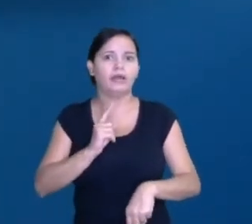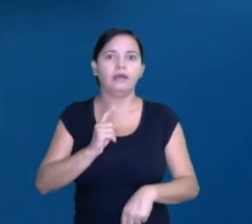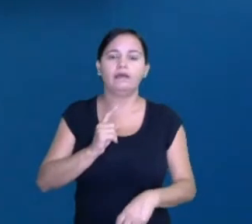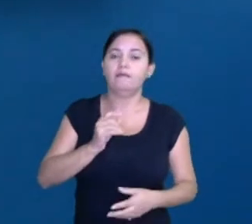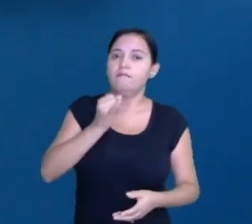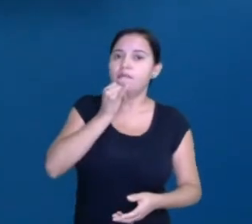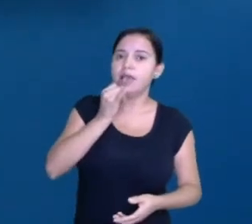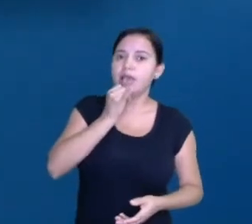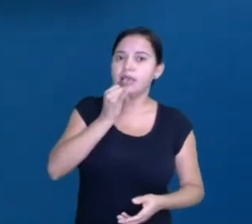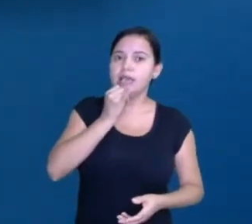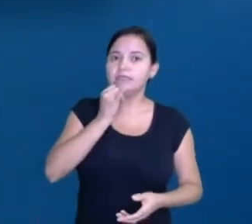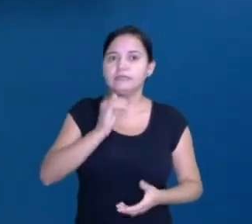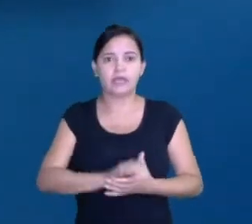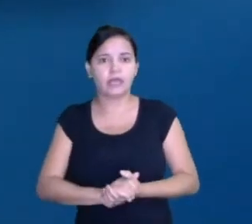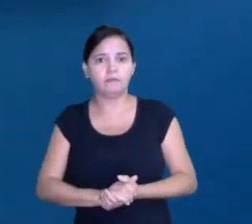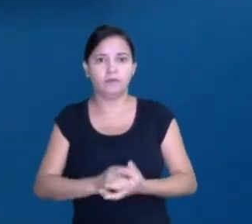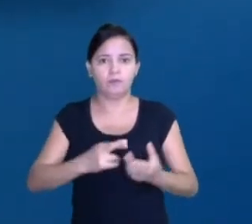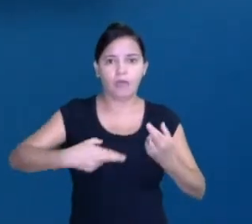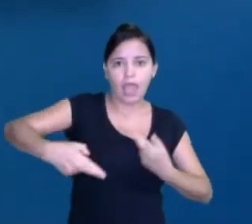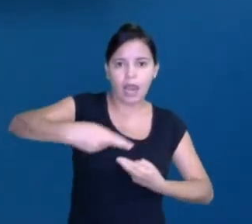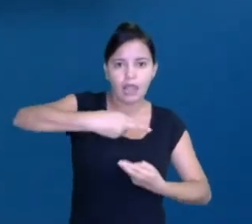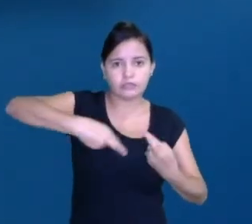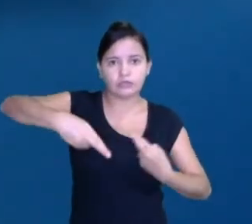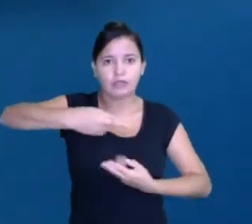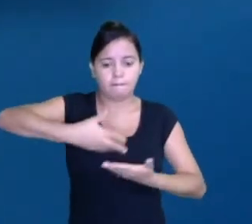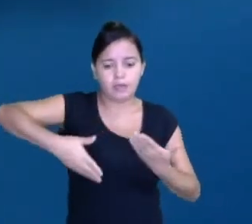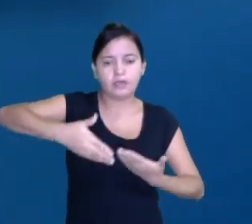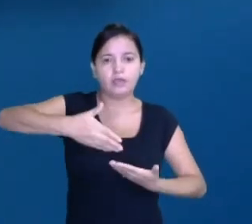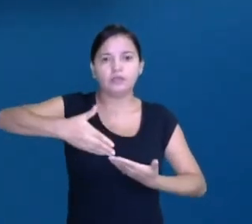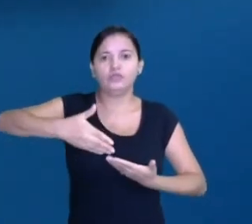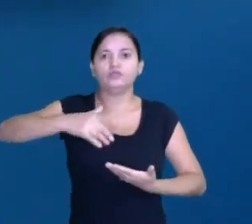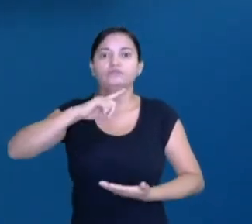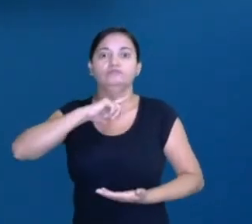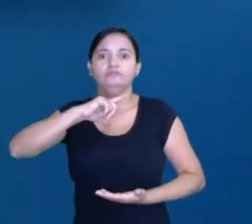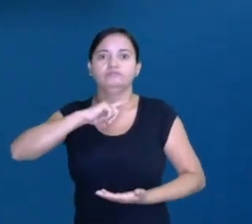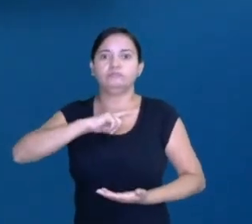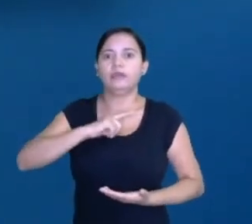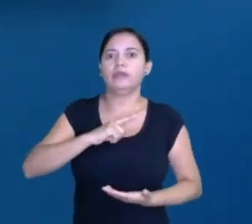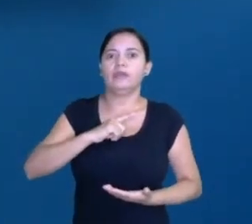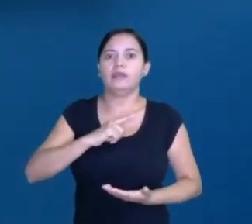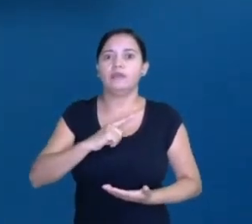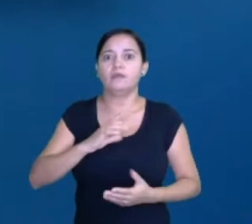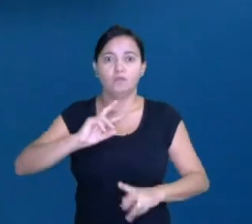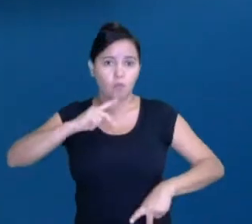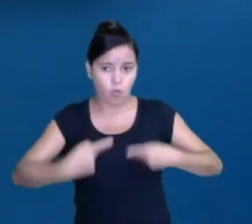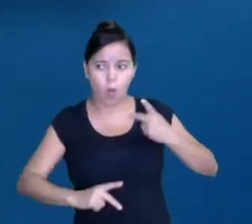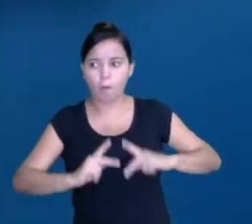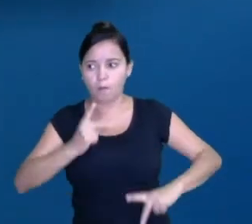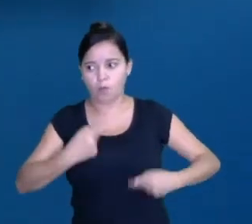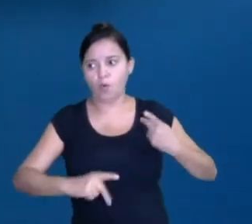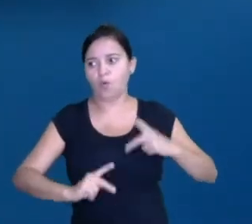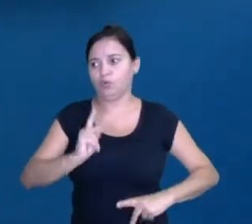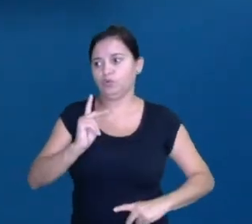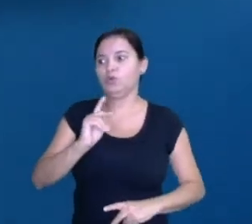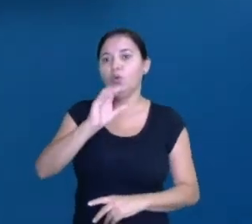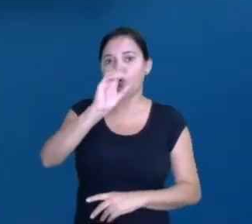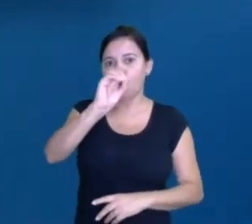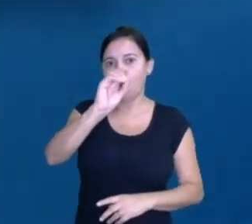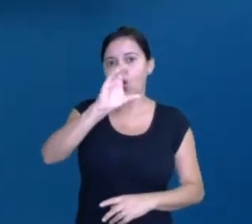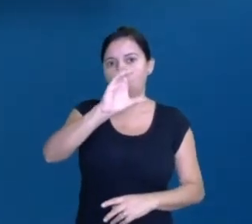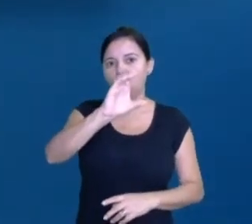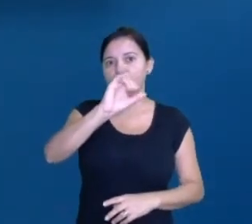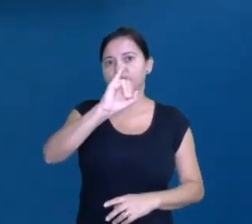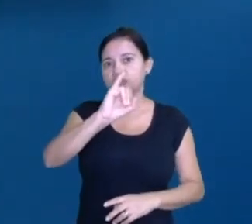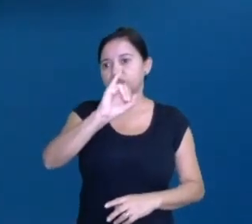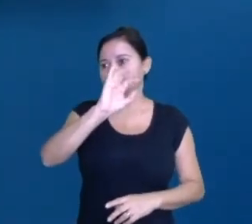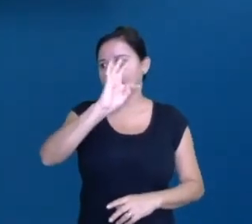está tendo algum tipo de relacionamento mais íntimo, esse hormônio está muito presente. Mas ele é muito mais conhecido,